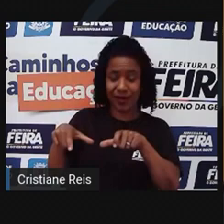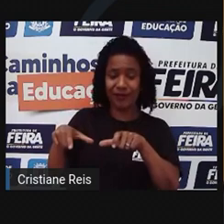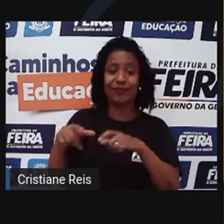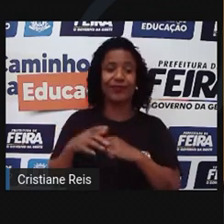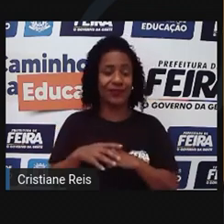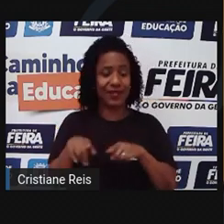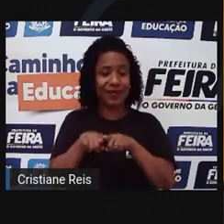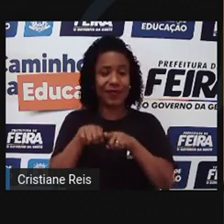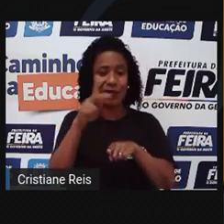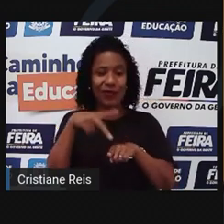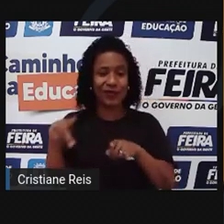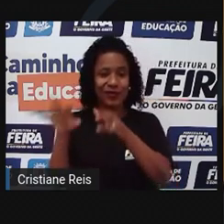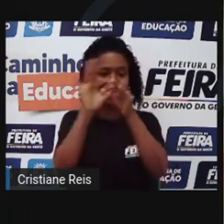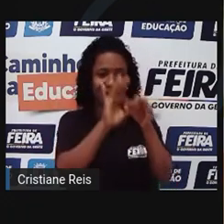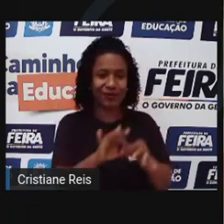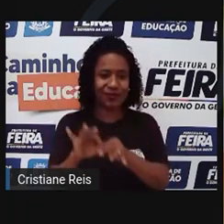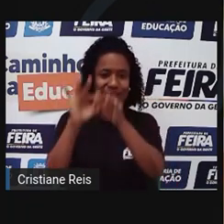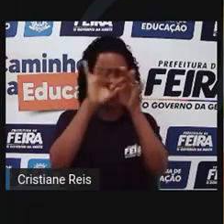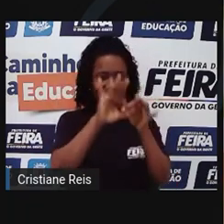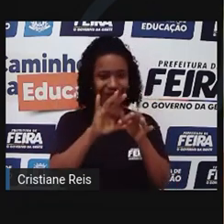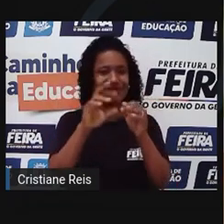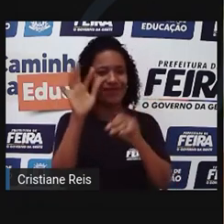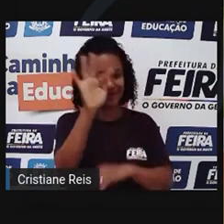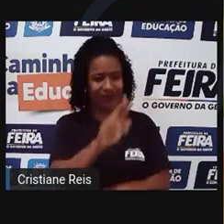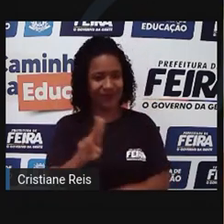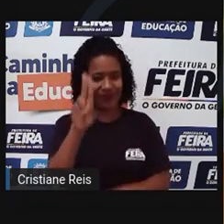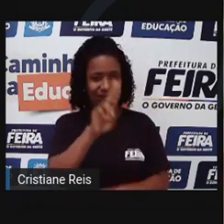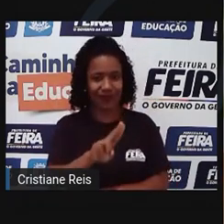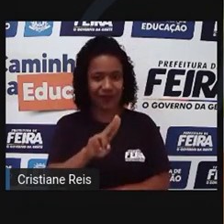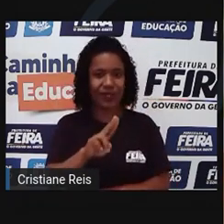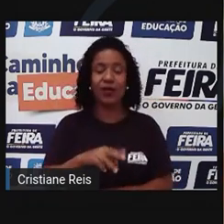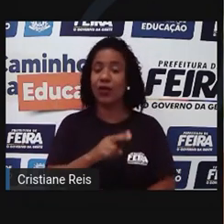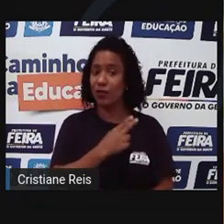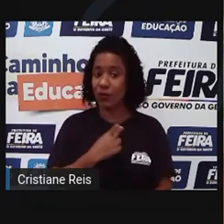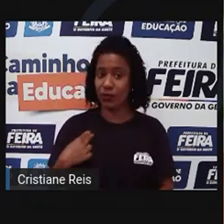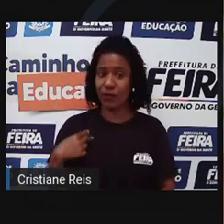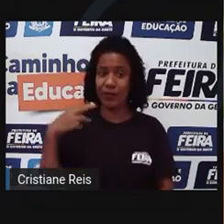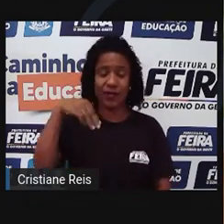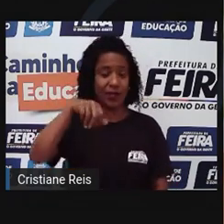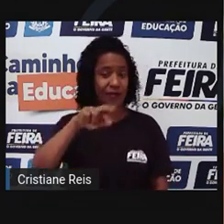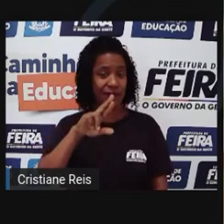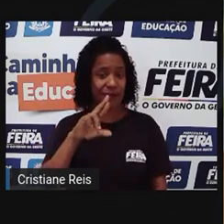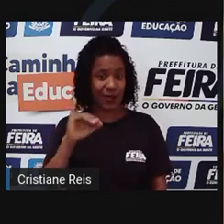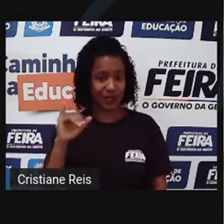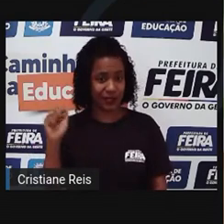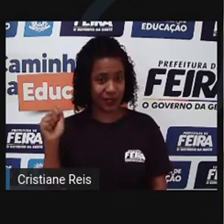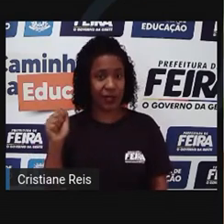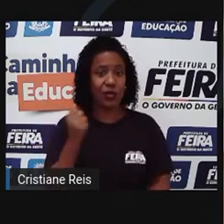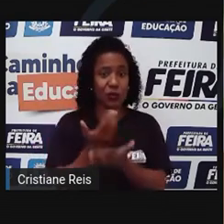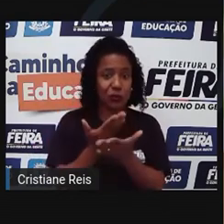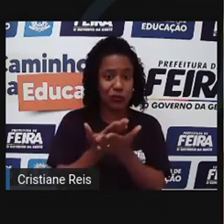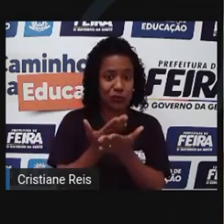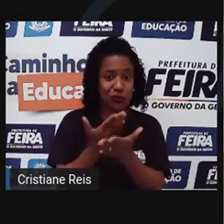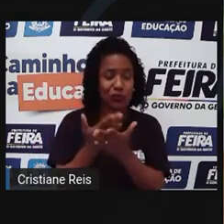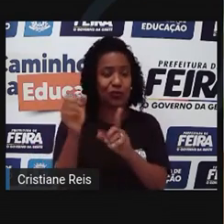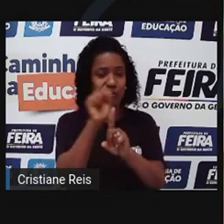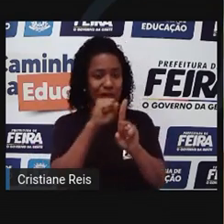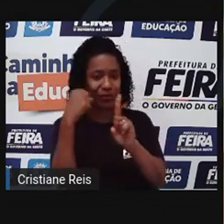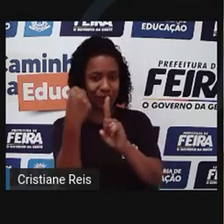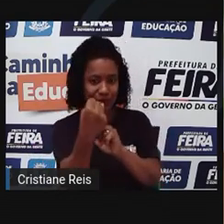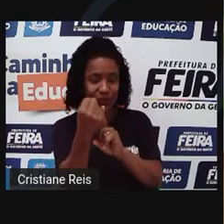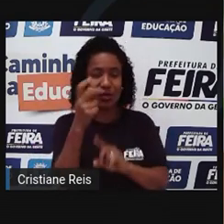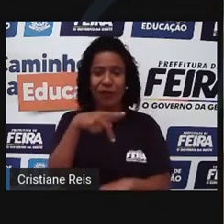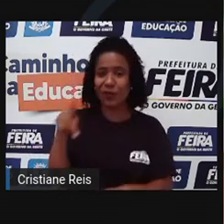professor associado da FEA-USP. Meu nome é Márcia Lima, eu sou socióloga, sou professora e pesquisadora do